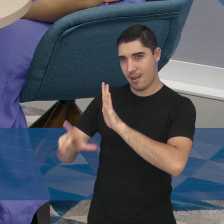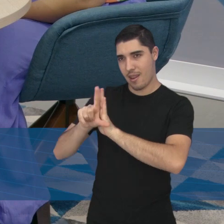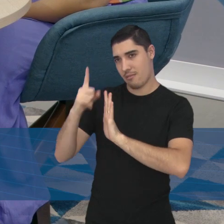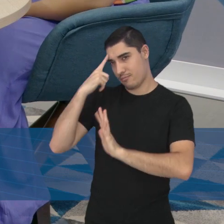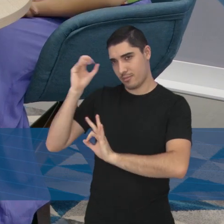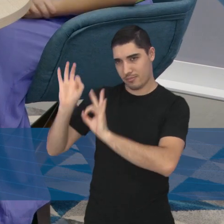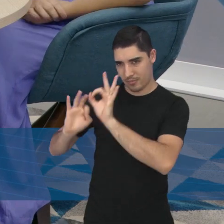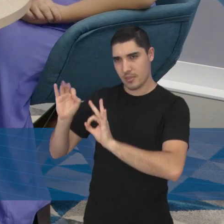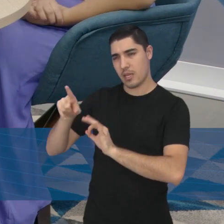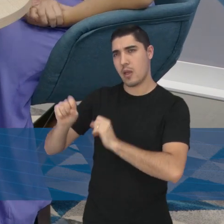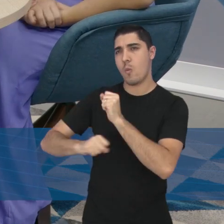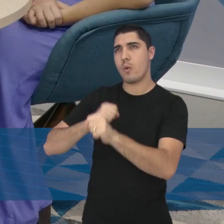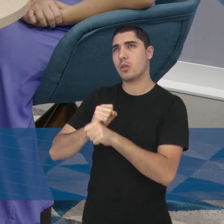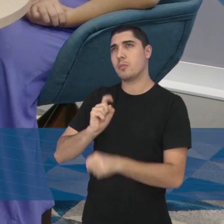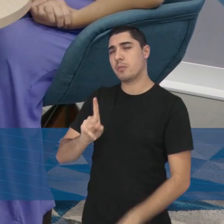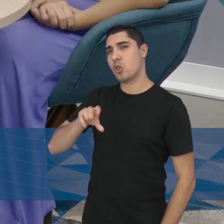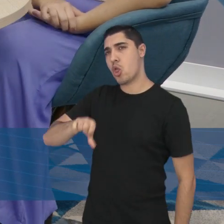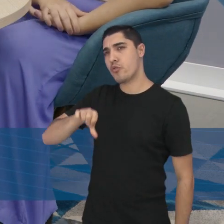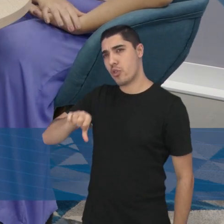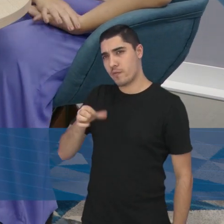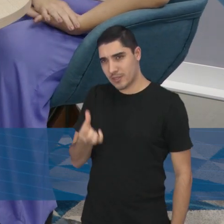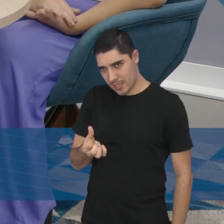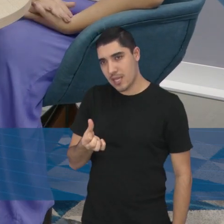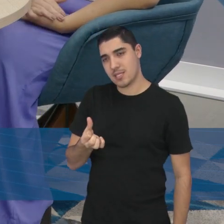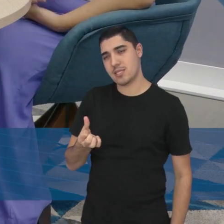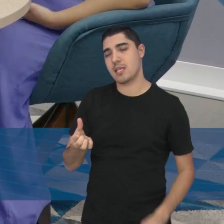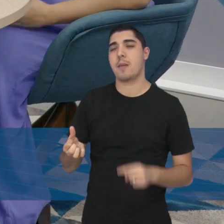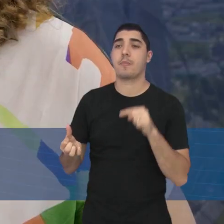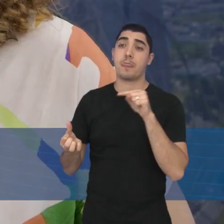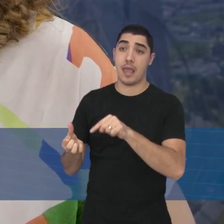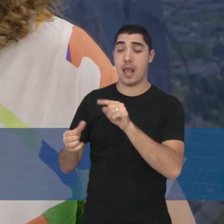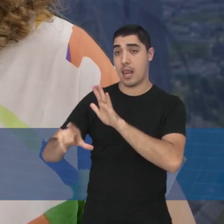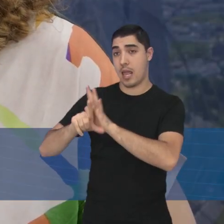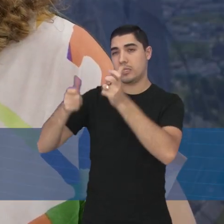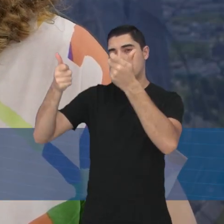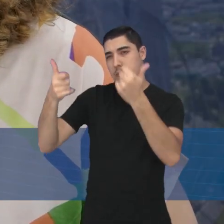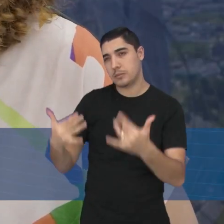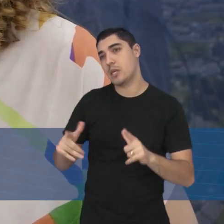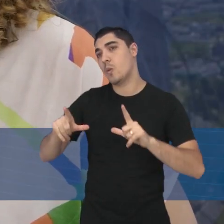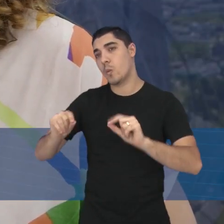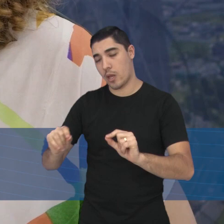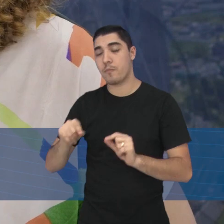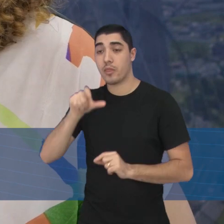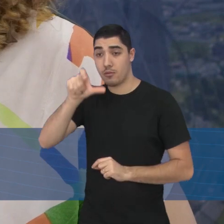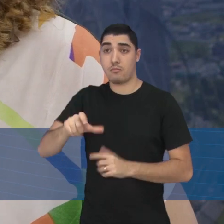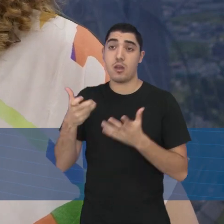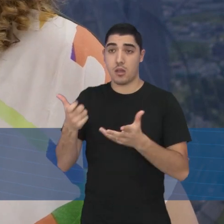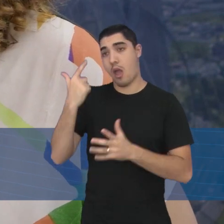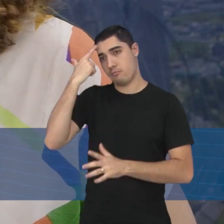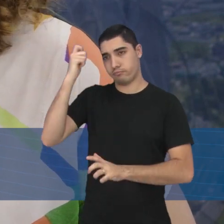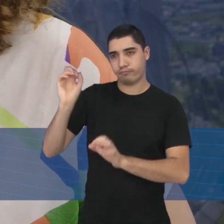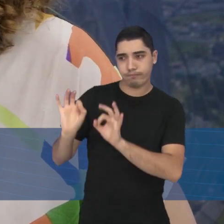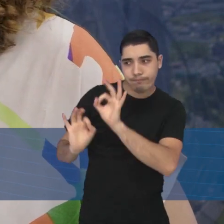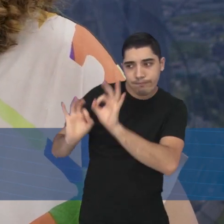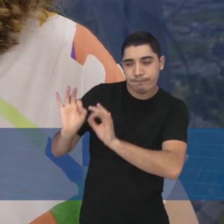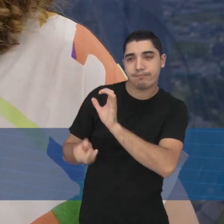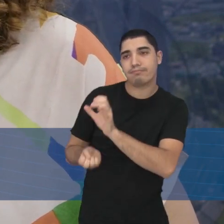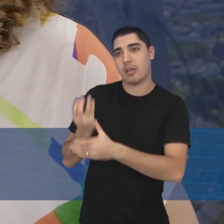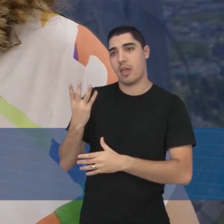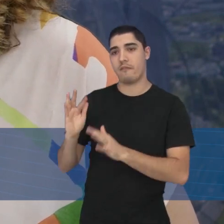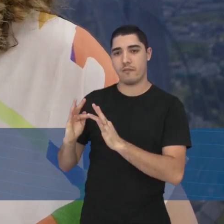Familiar de 1996, ela prevê o planejamento, o que o SUS